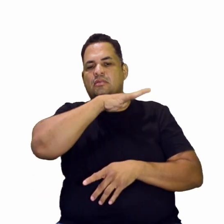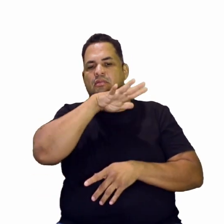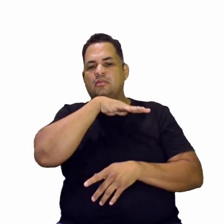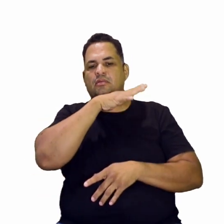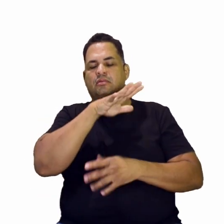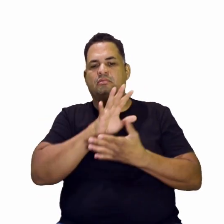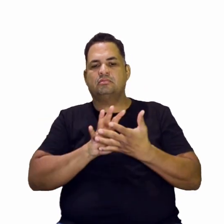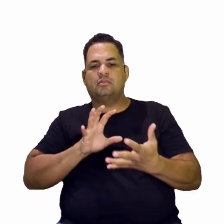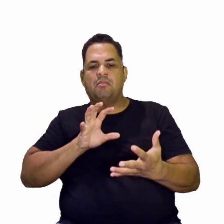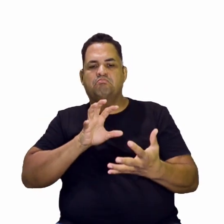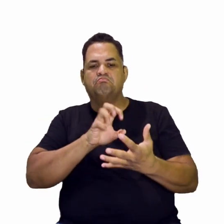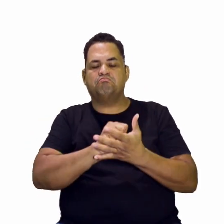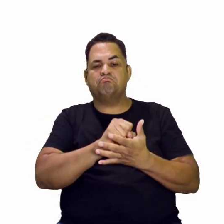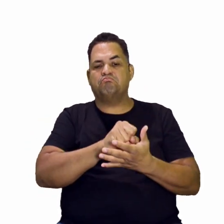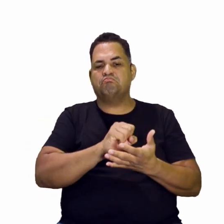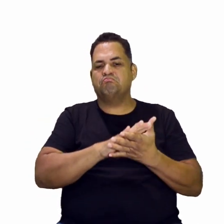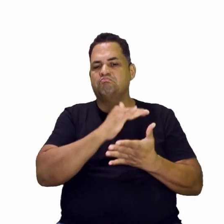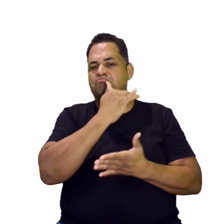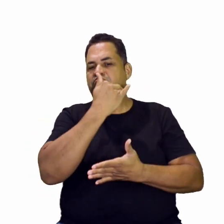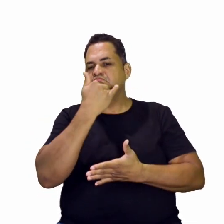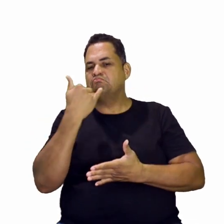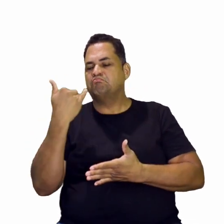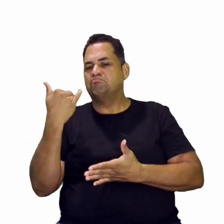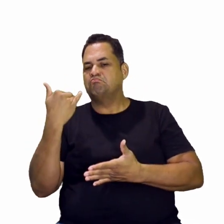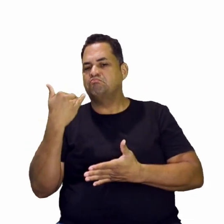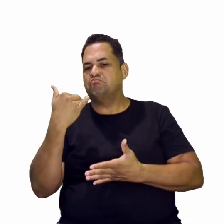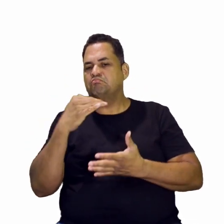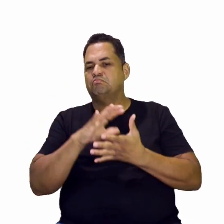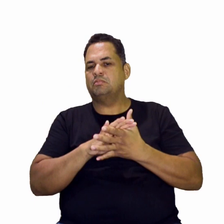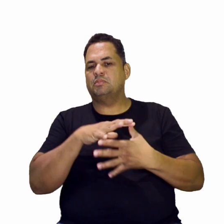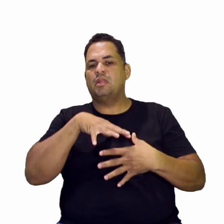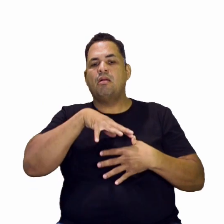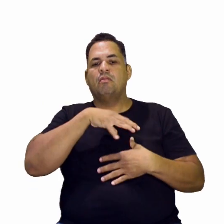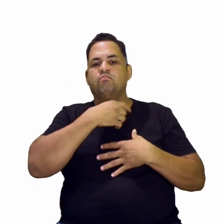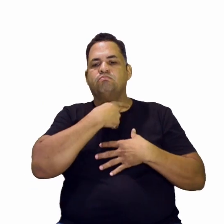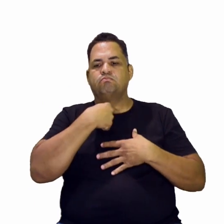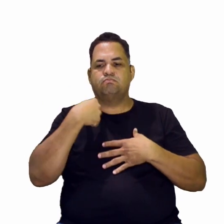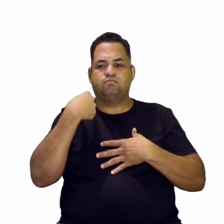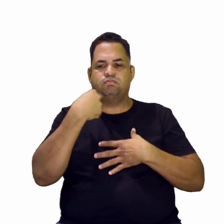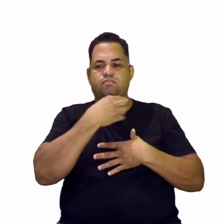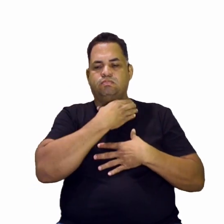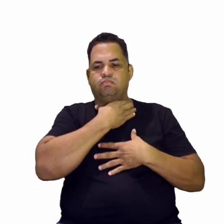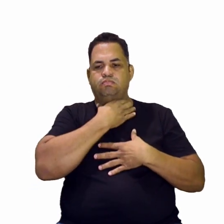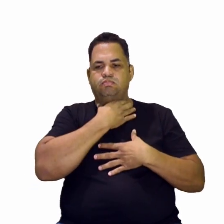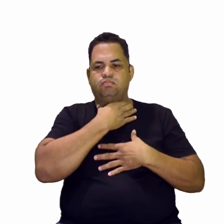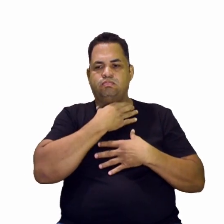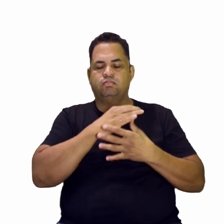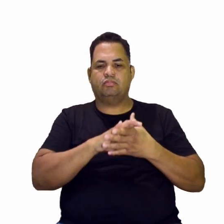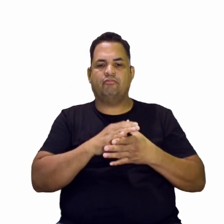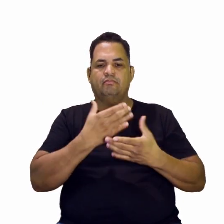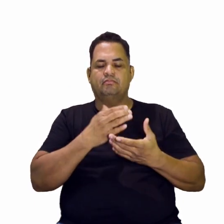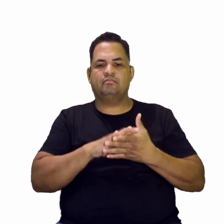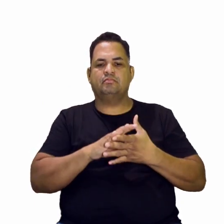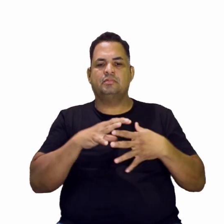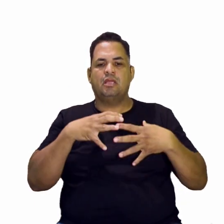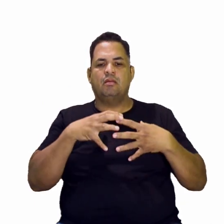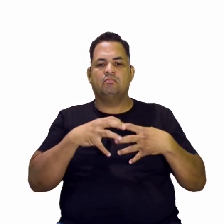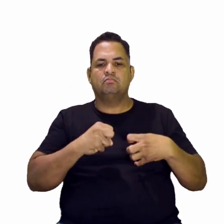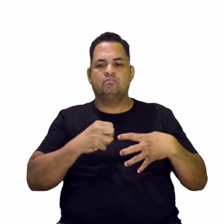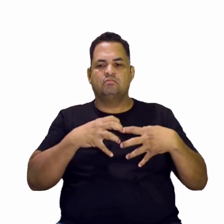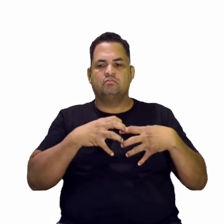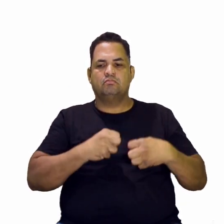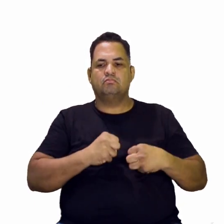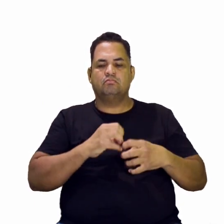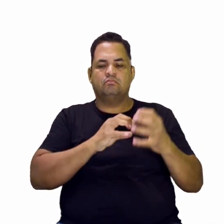que matam as suas presas por asfixia. elas têm uma musculatura poderosa, onde elas